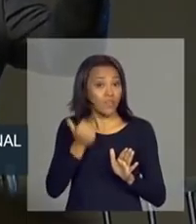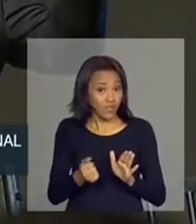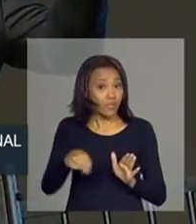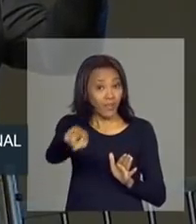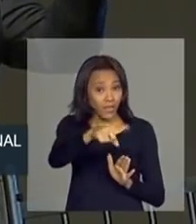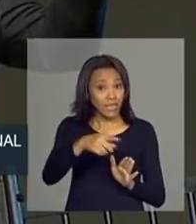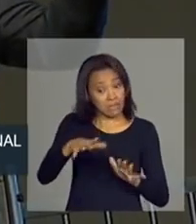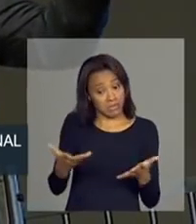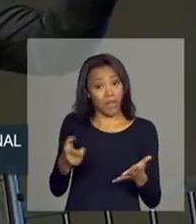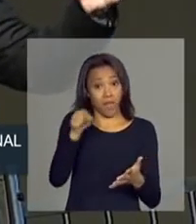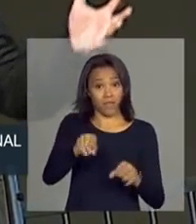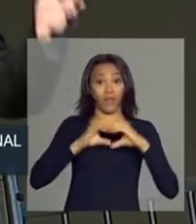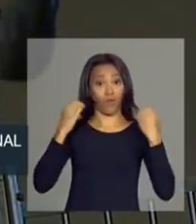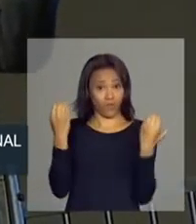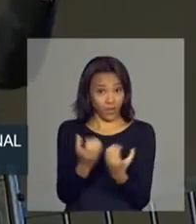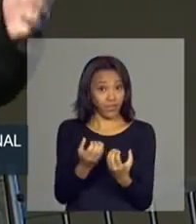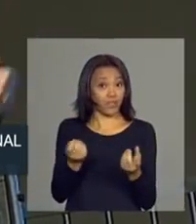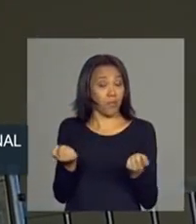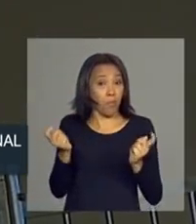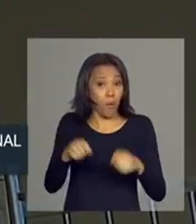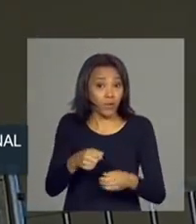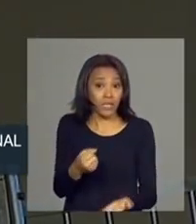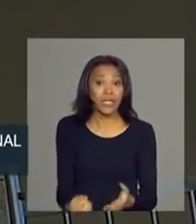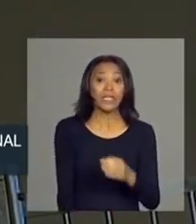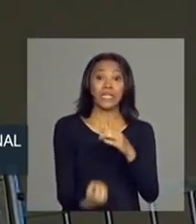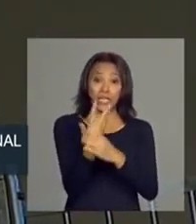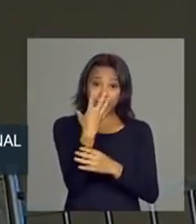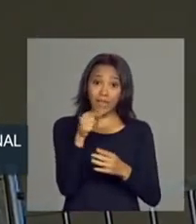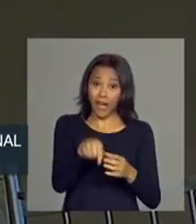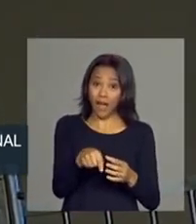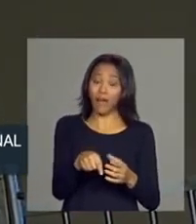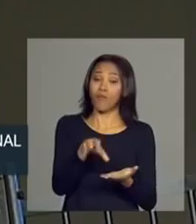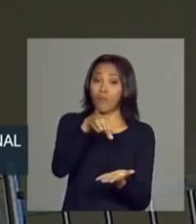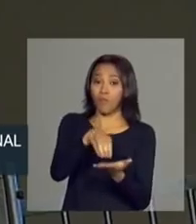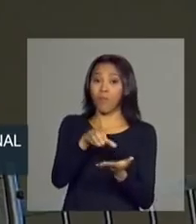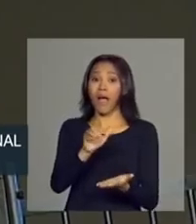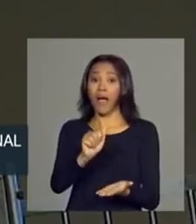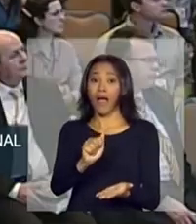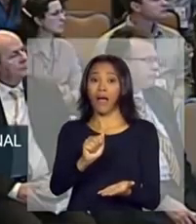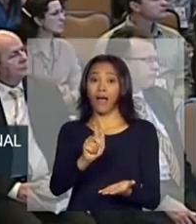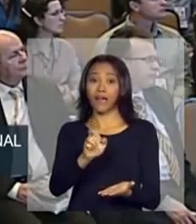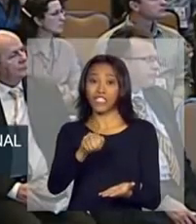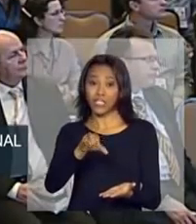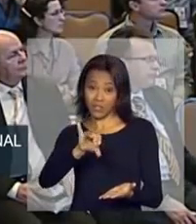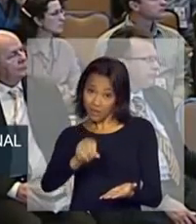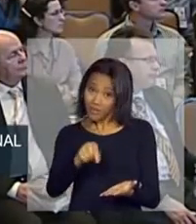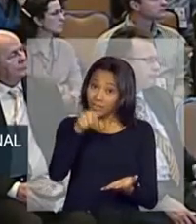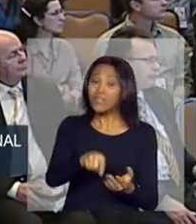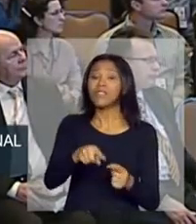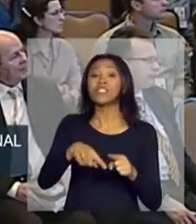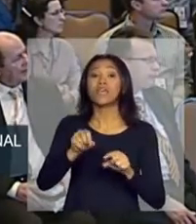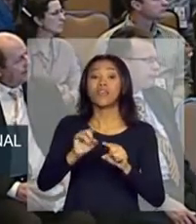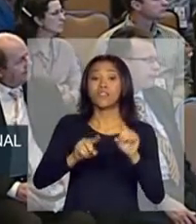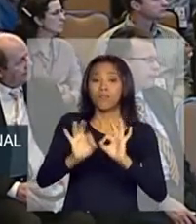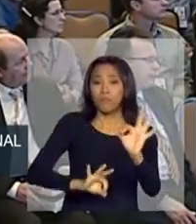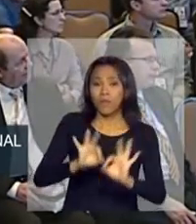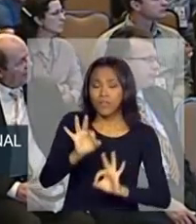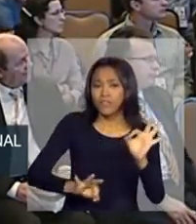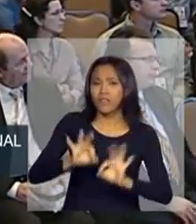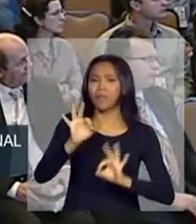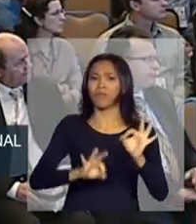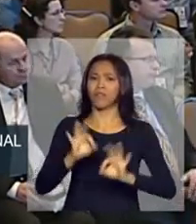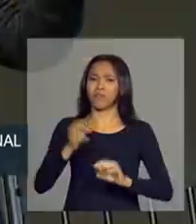e as agências vão se renovar e se oxigenar. E eu sei que tem proposta do Sul para a